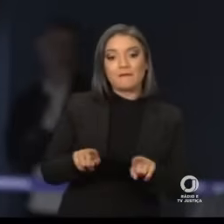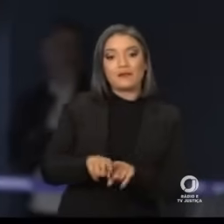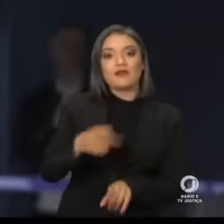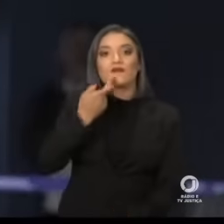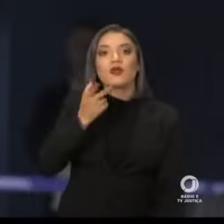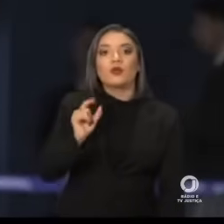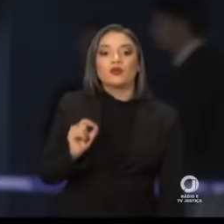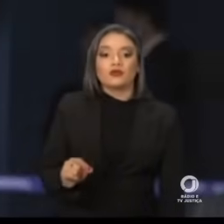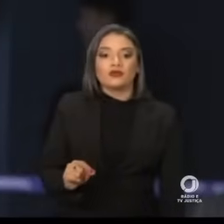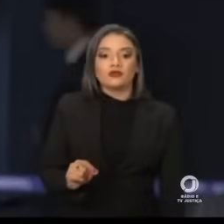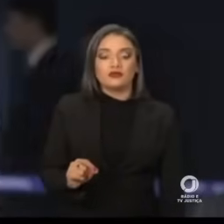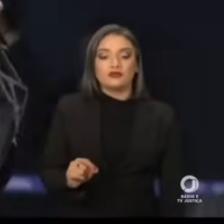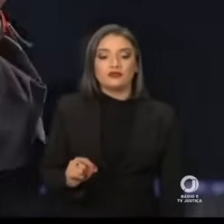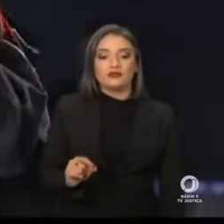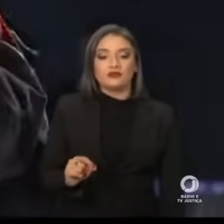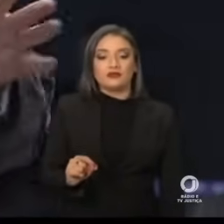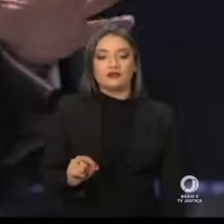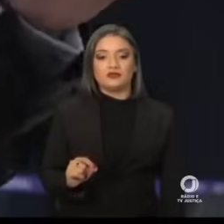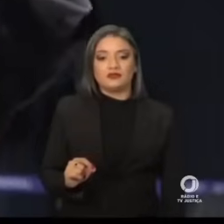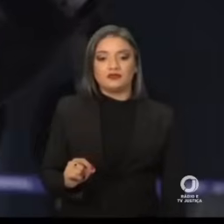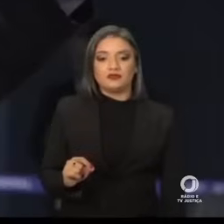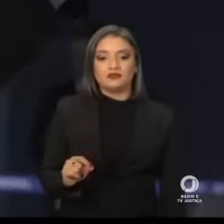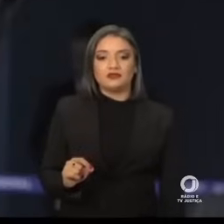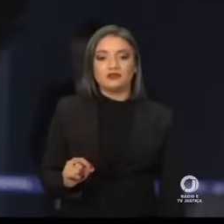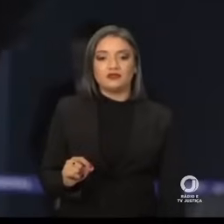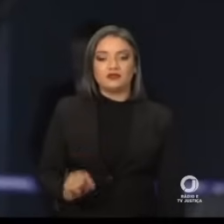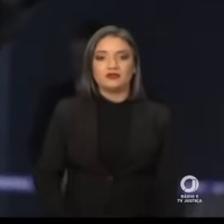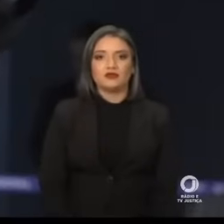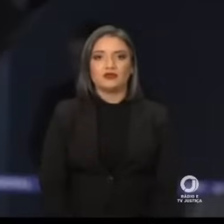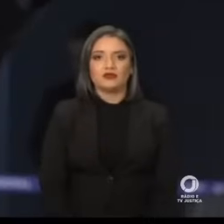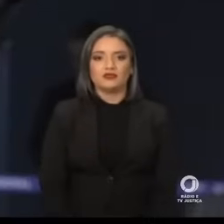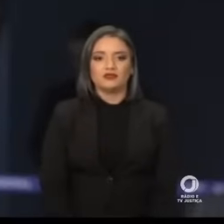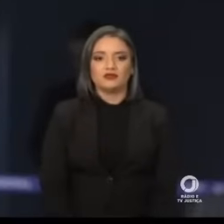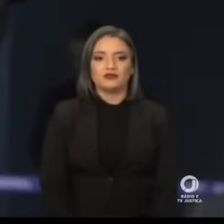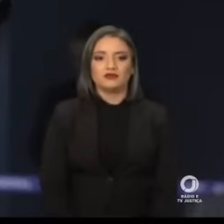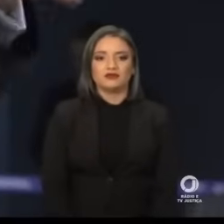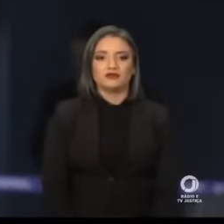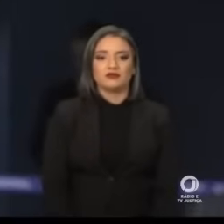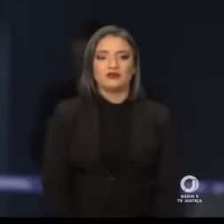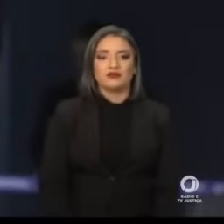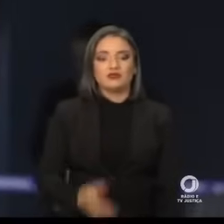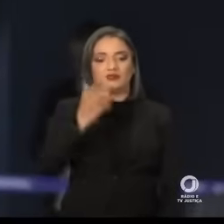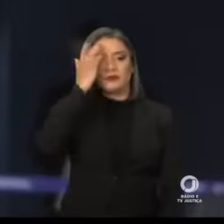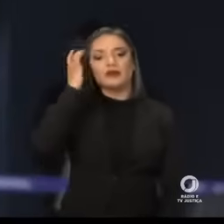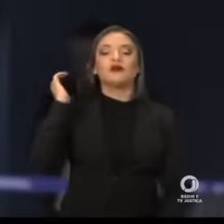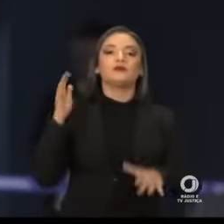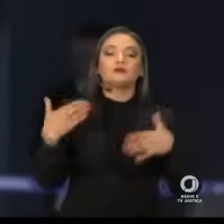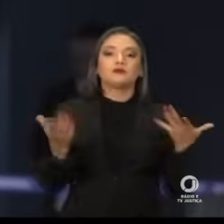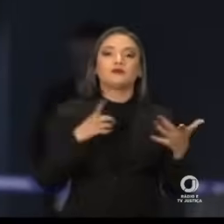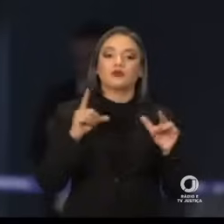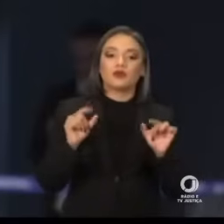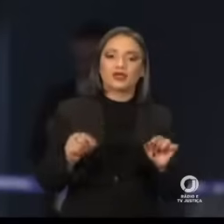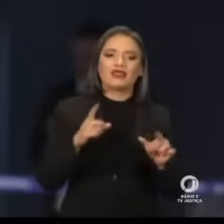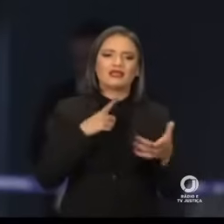lá o número, perdoe a minha ignorância, eu não sei o nome se é código